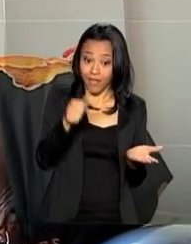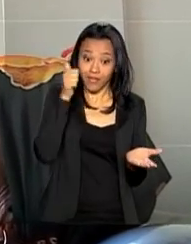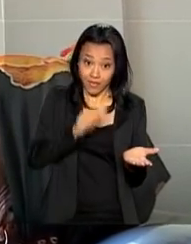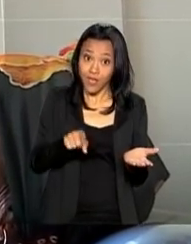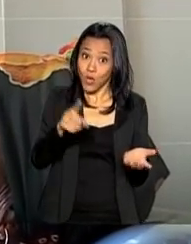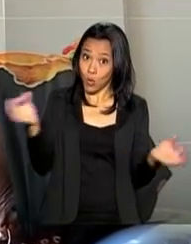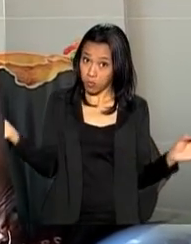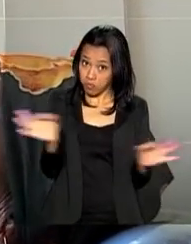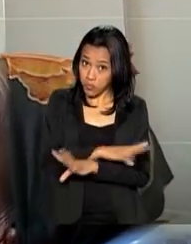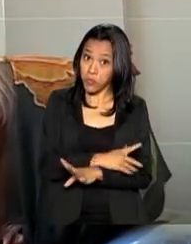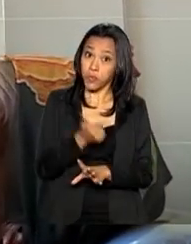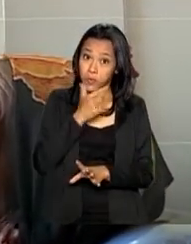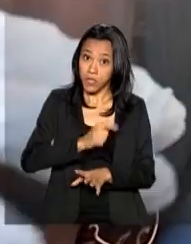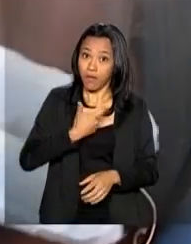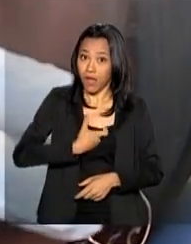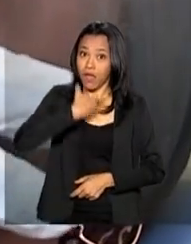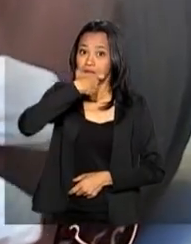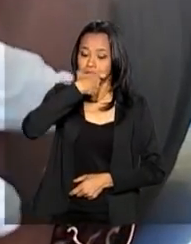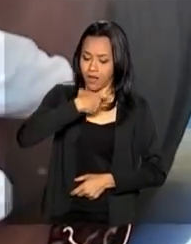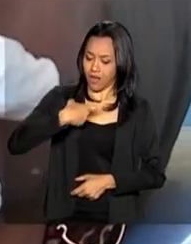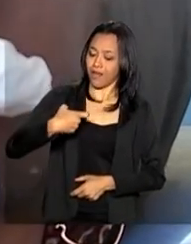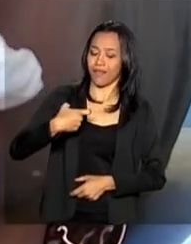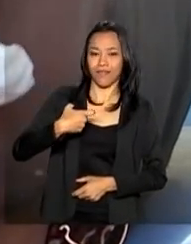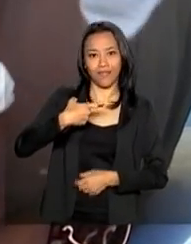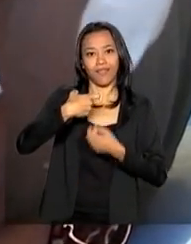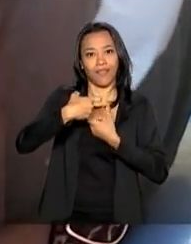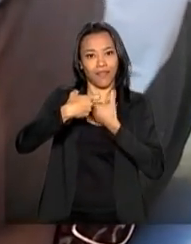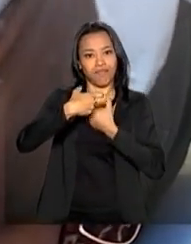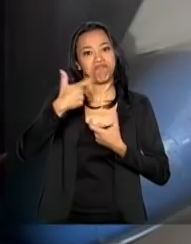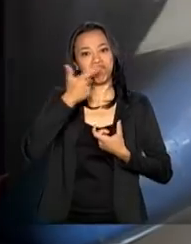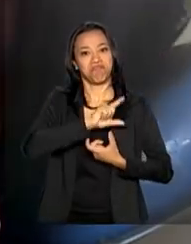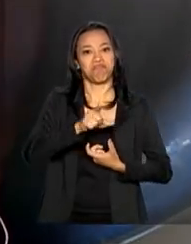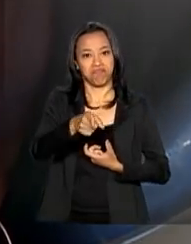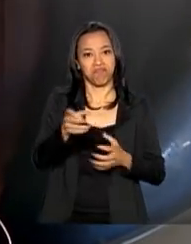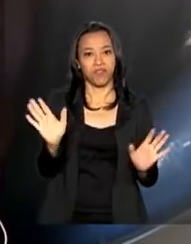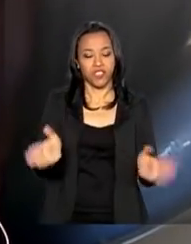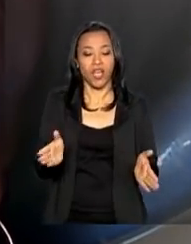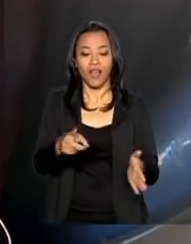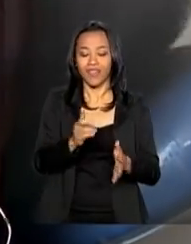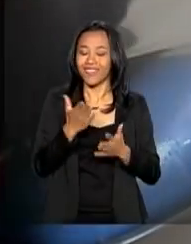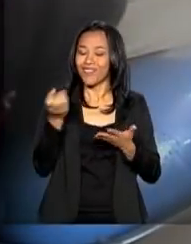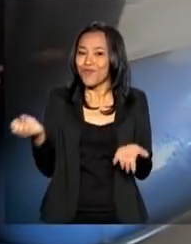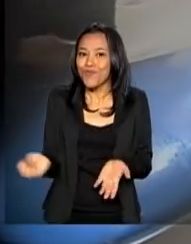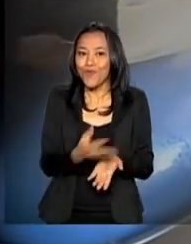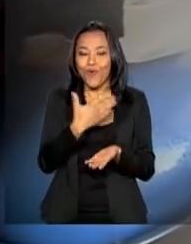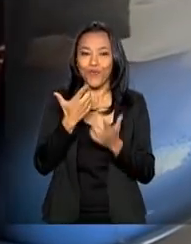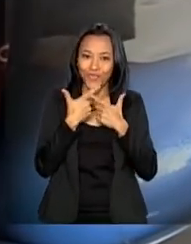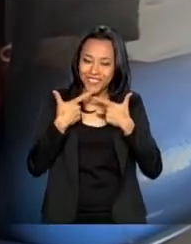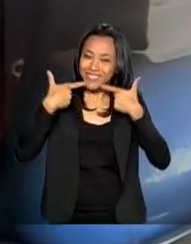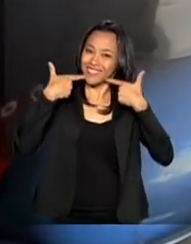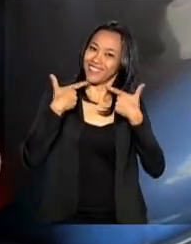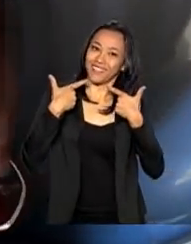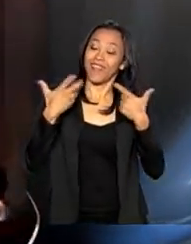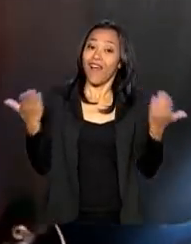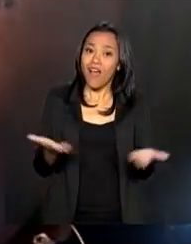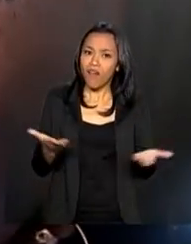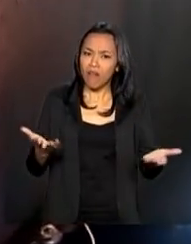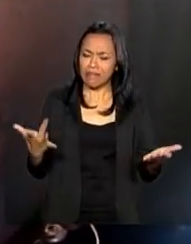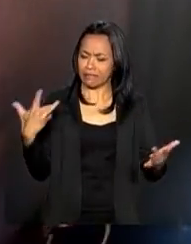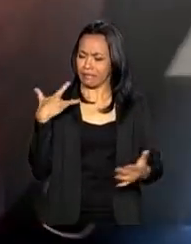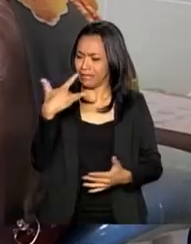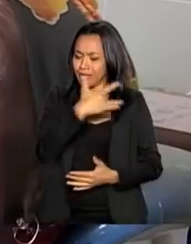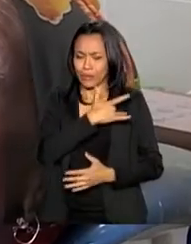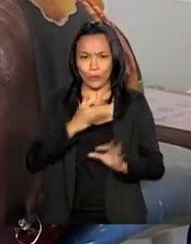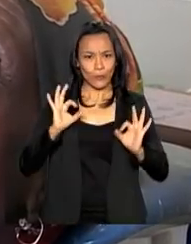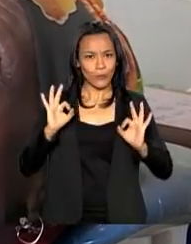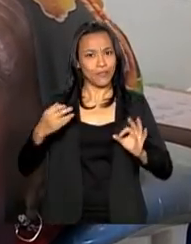é completa e removível, o que conhecemos como dentadura. Além do novo sorriso, ela conta que ganhou qualidade de